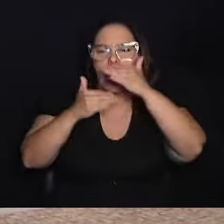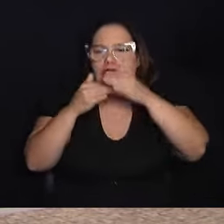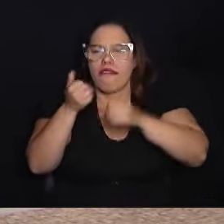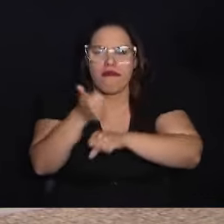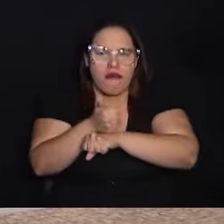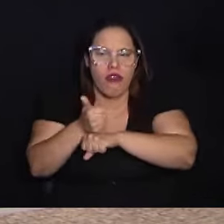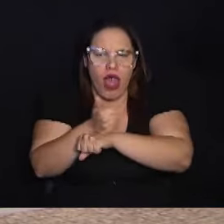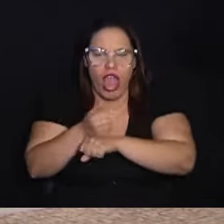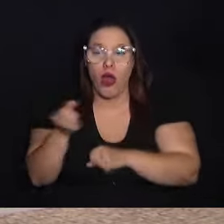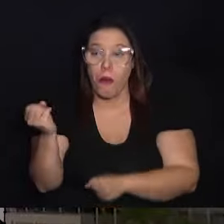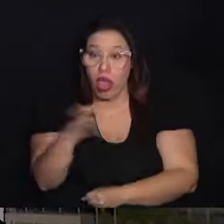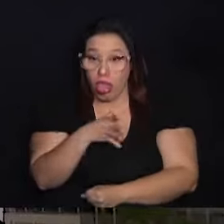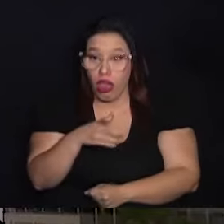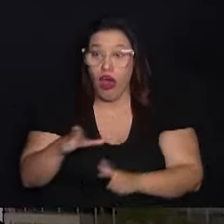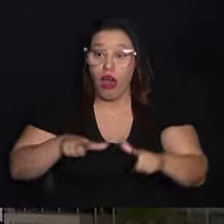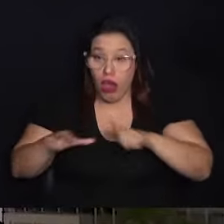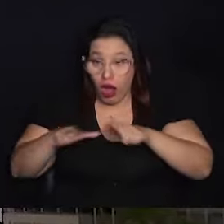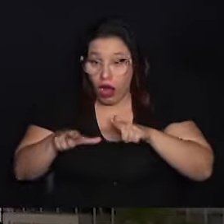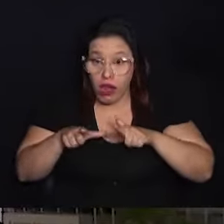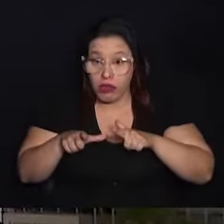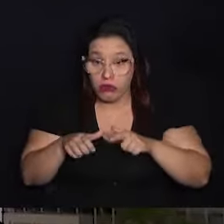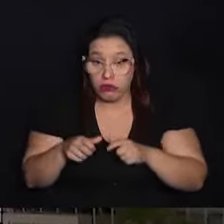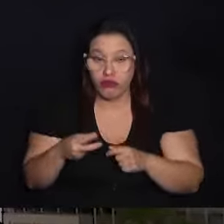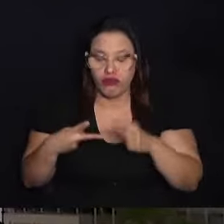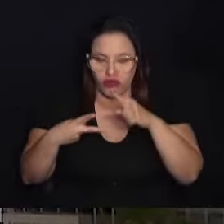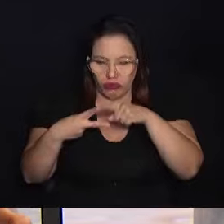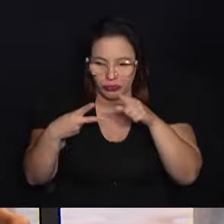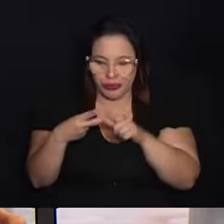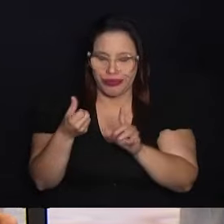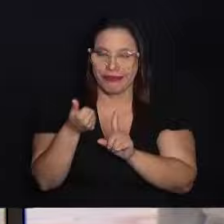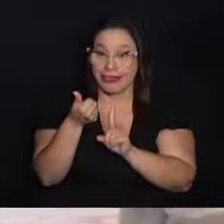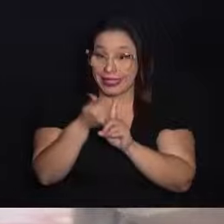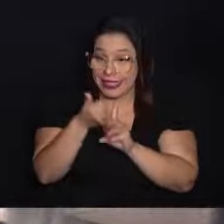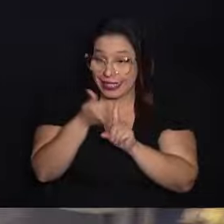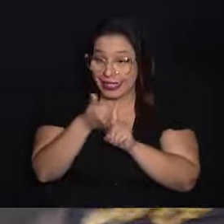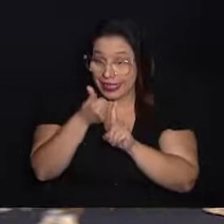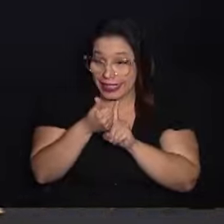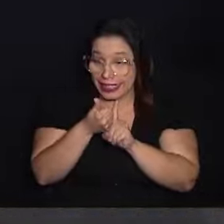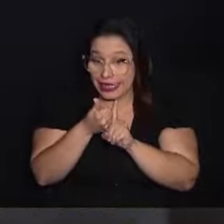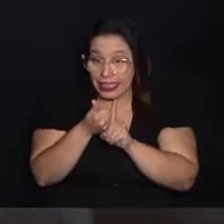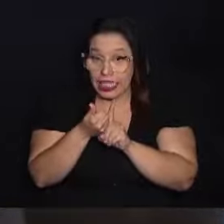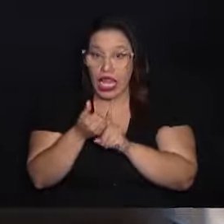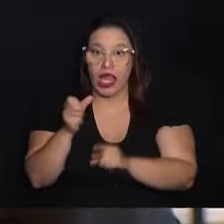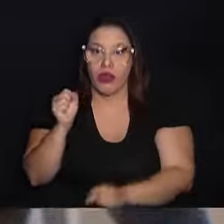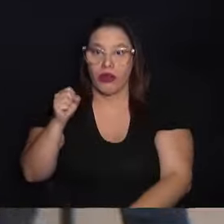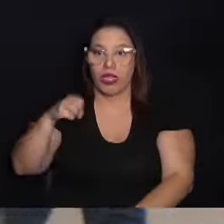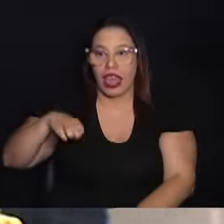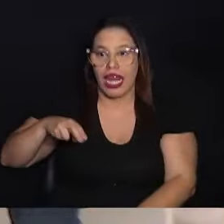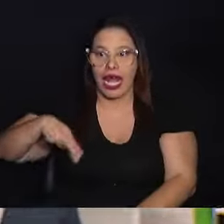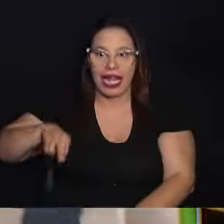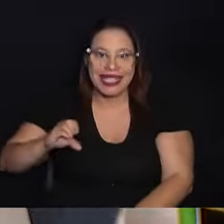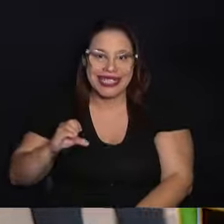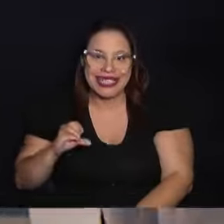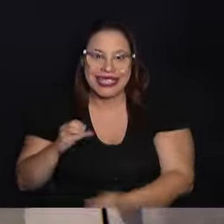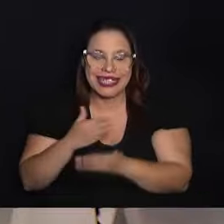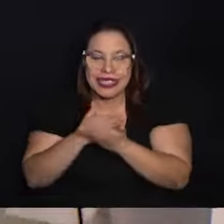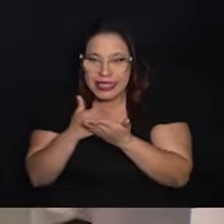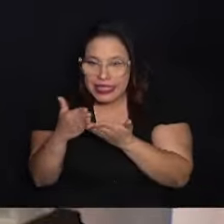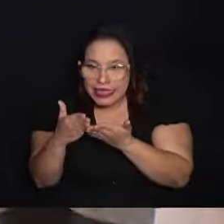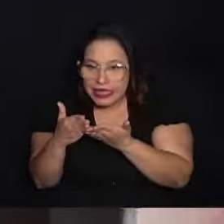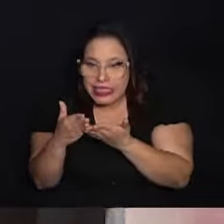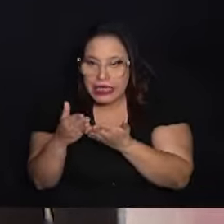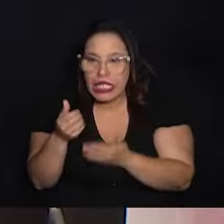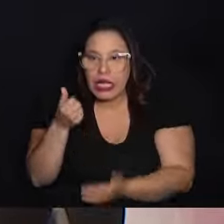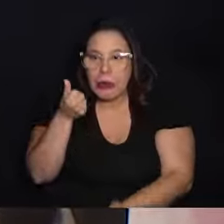Para quem deseja se desenvolver profissionalmente ou começar uma nova carreira, agora neste segundo semestre, o Senac Campinas